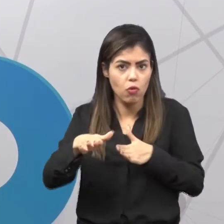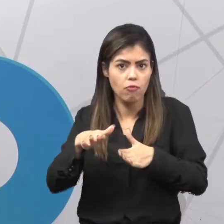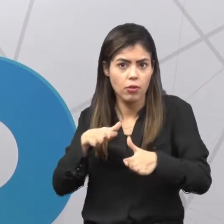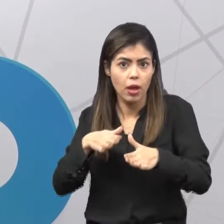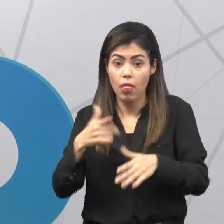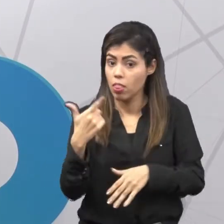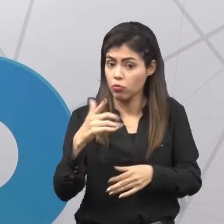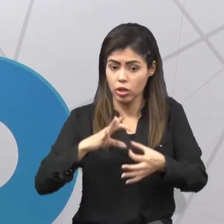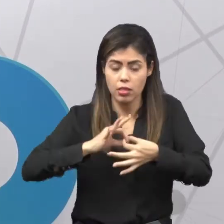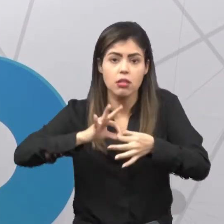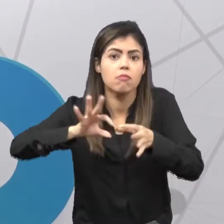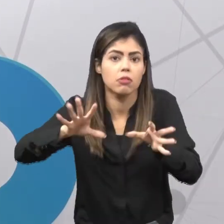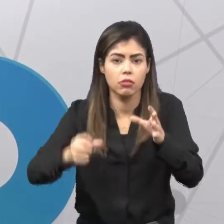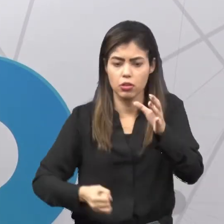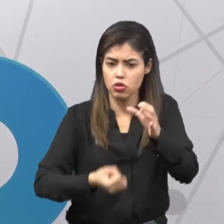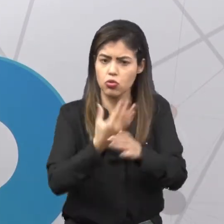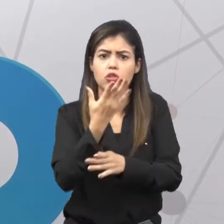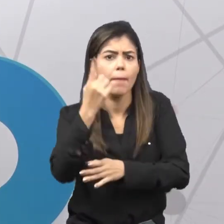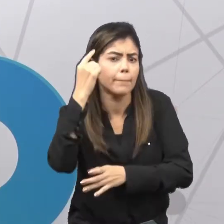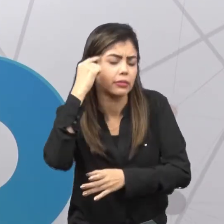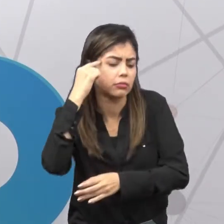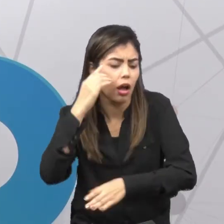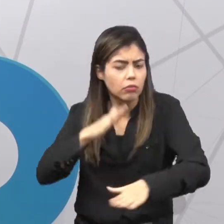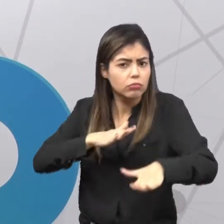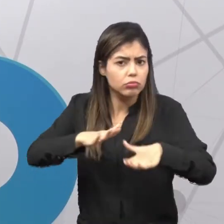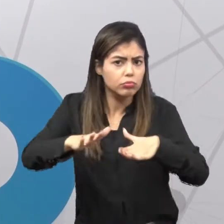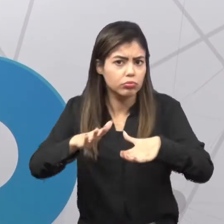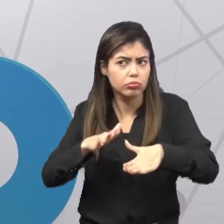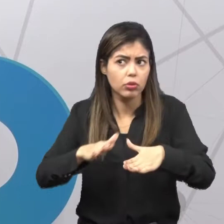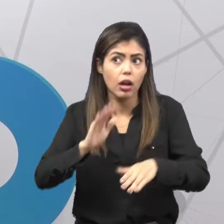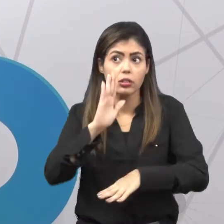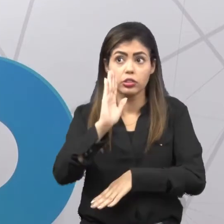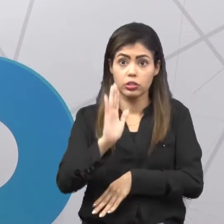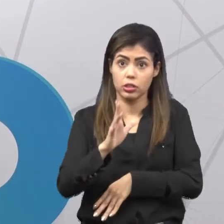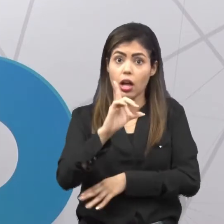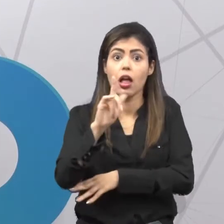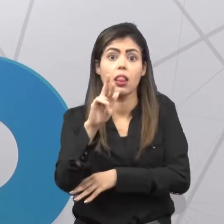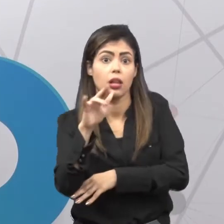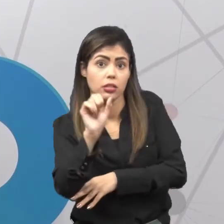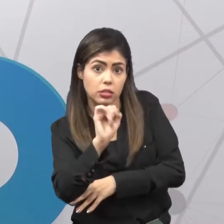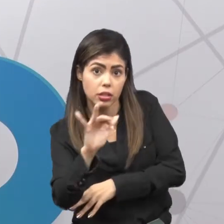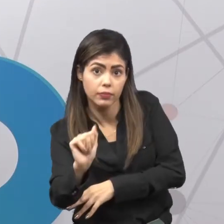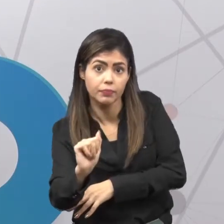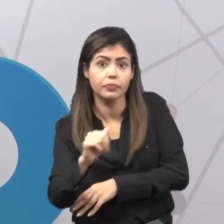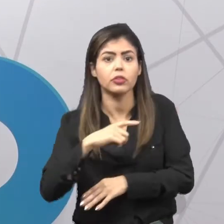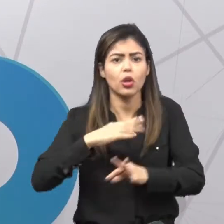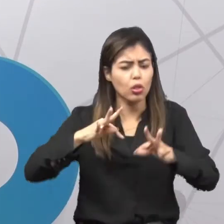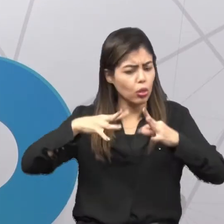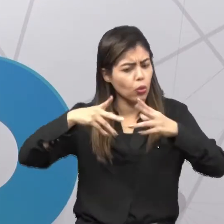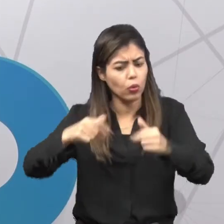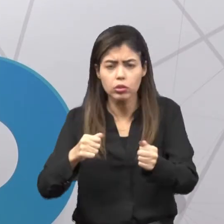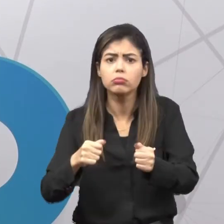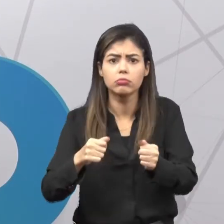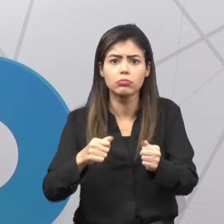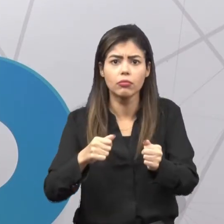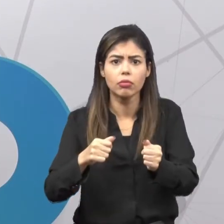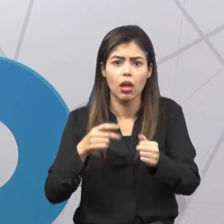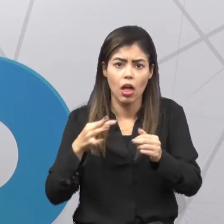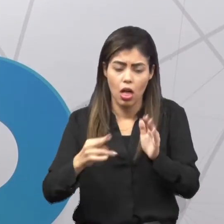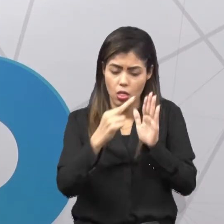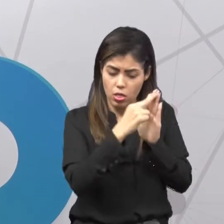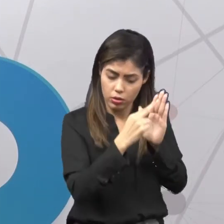tinha liberdade criativa. Num espetáculo de dança clássica, todos os bailarinos eles estão